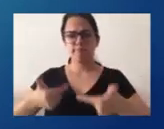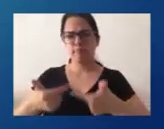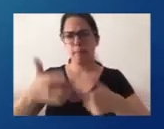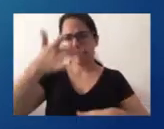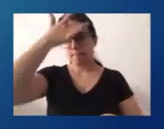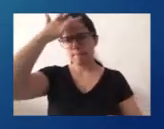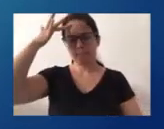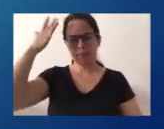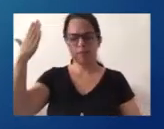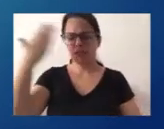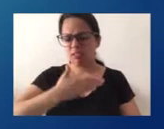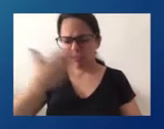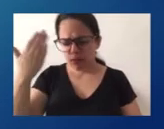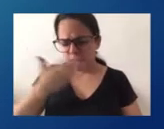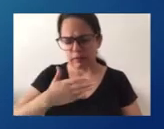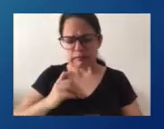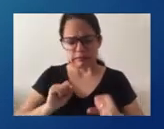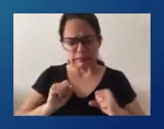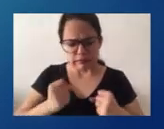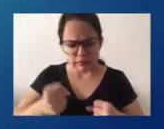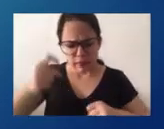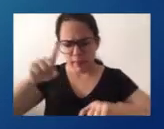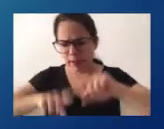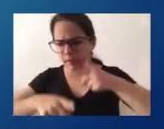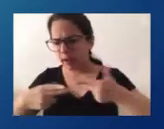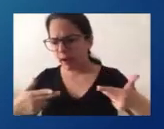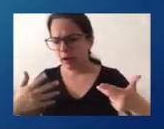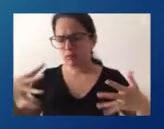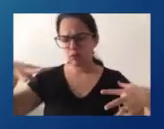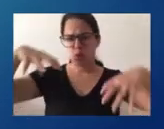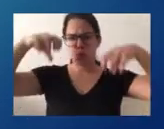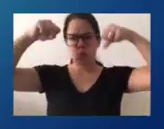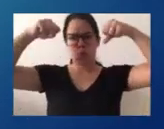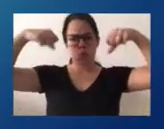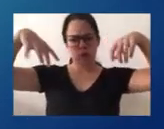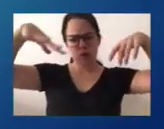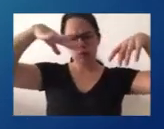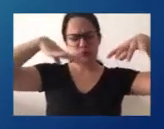tendo quedas, né, uma série de riscos que se tem para uma iluminação inadequada.